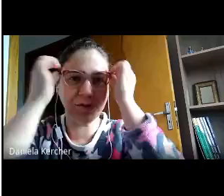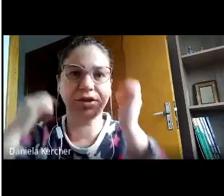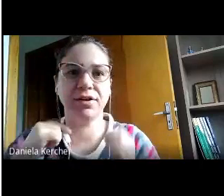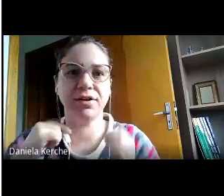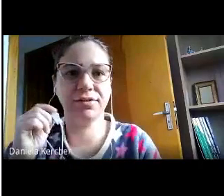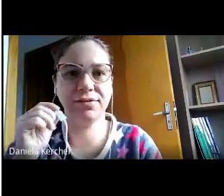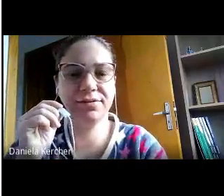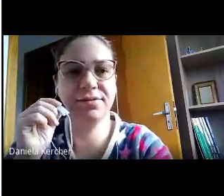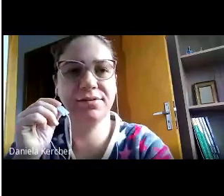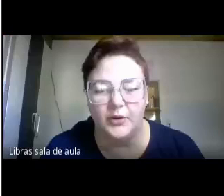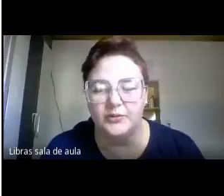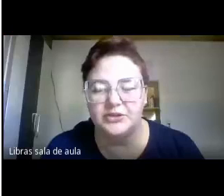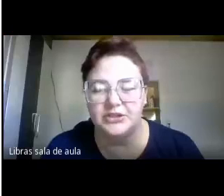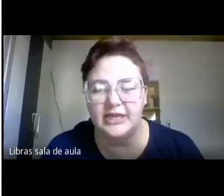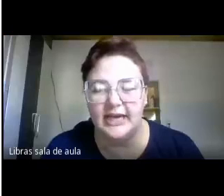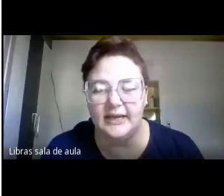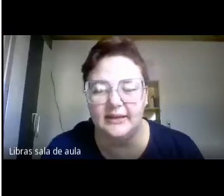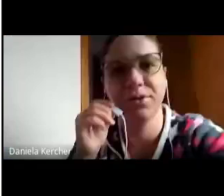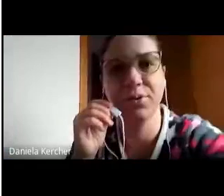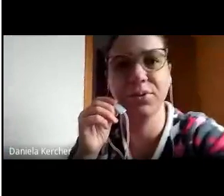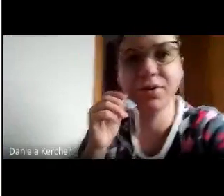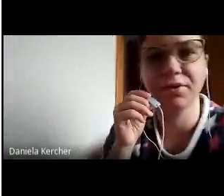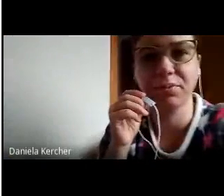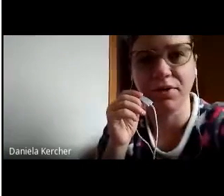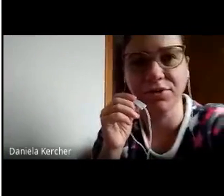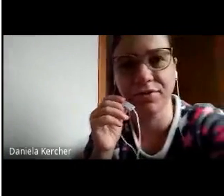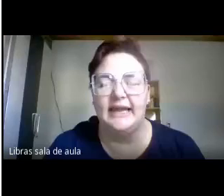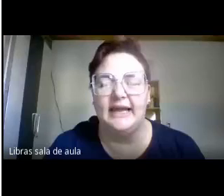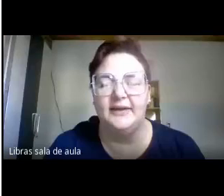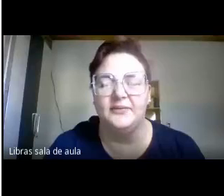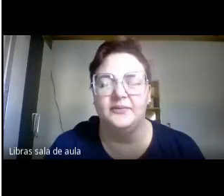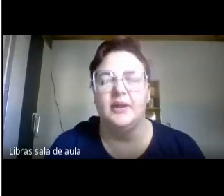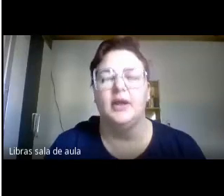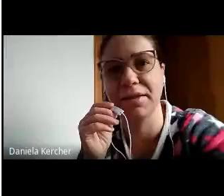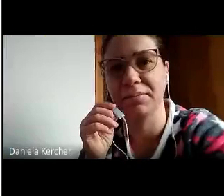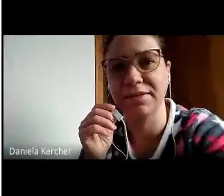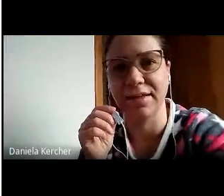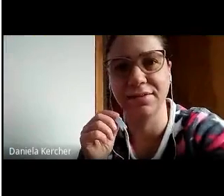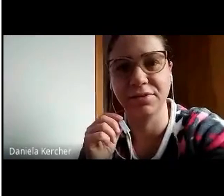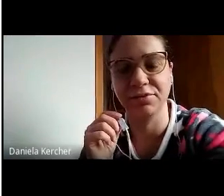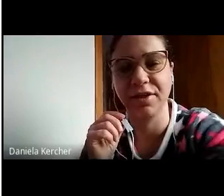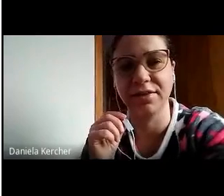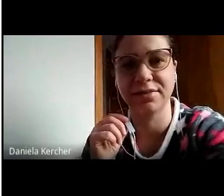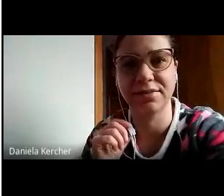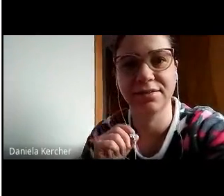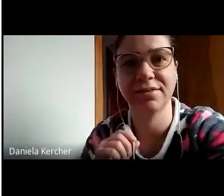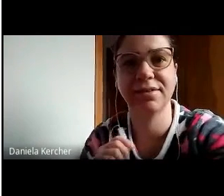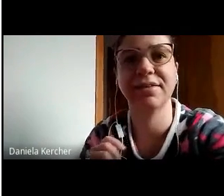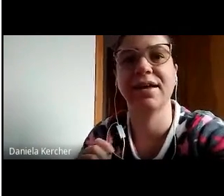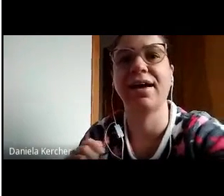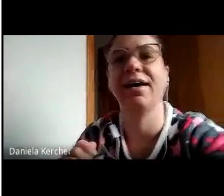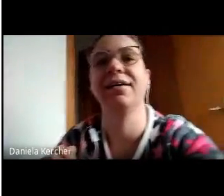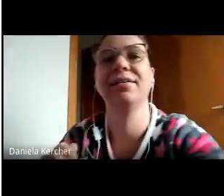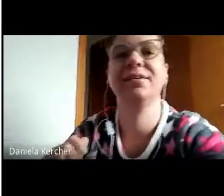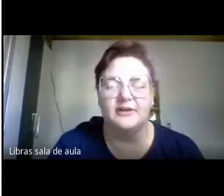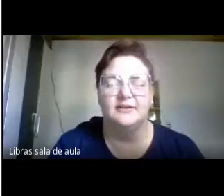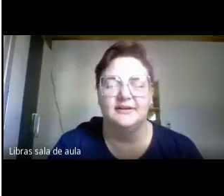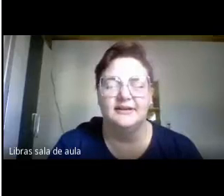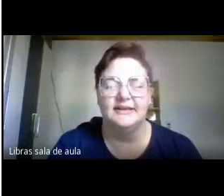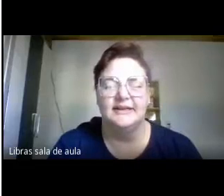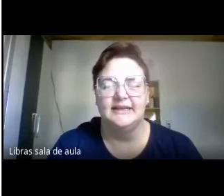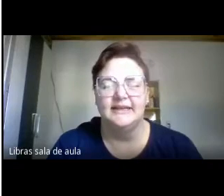Oi, bom dia. Oi, bom dia, Oi, eu posso Daniela. fazer que semana passada eu não Deve, fiz? por Tá,